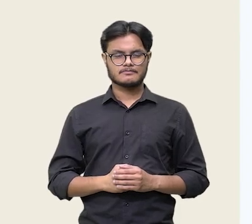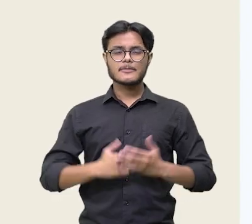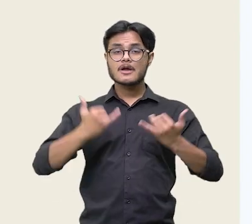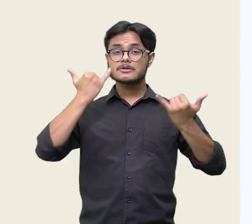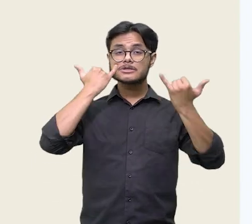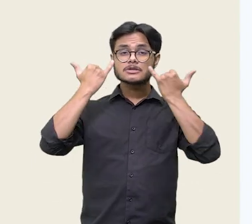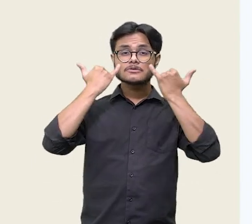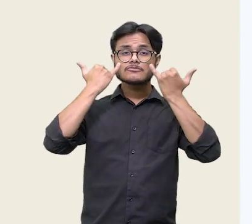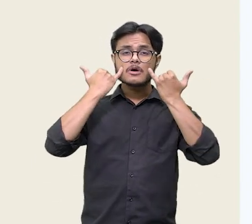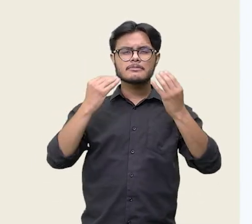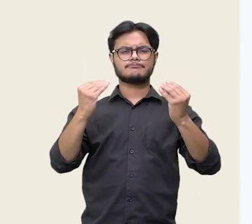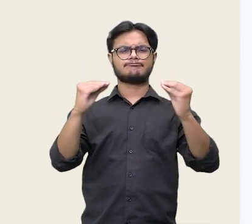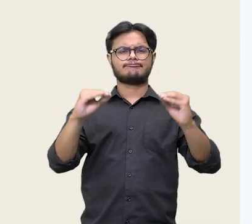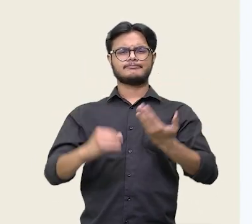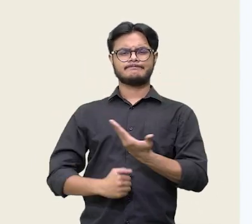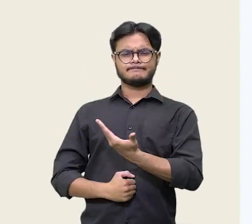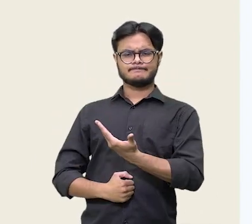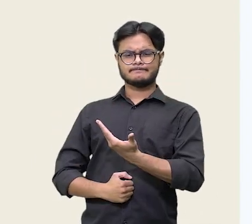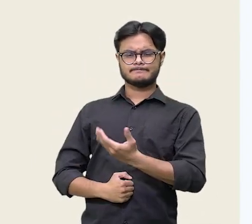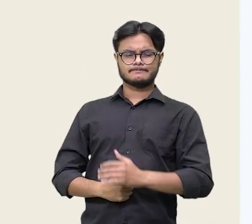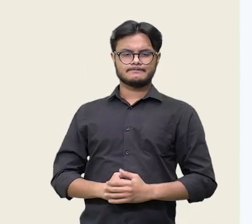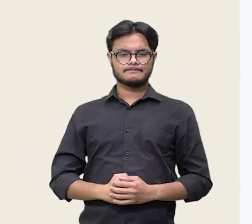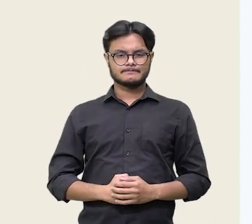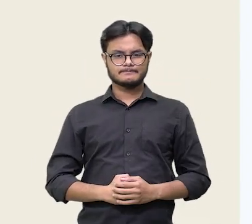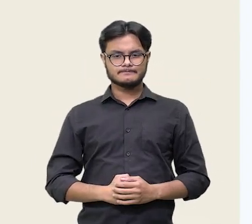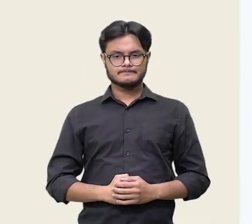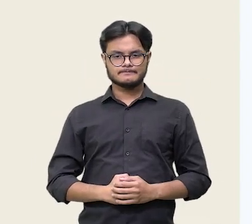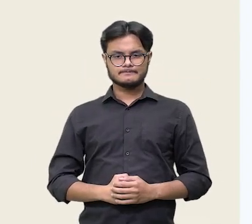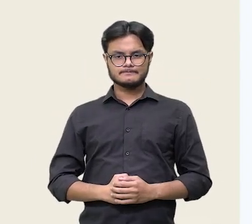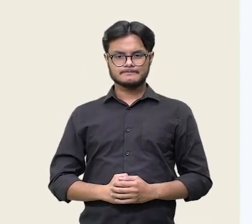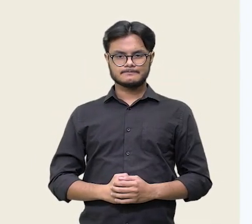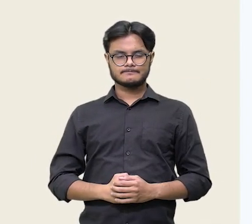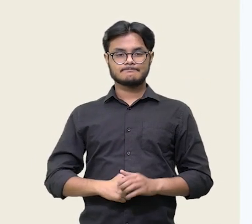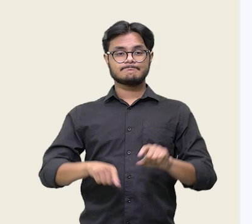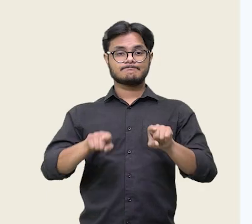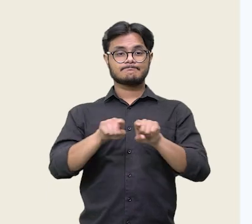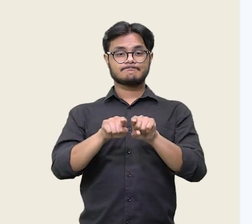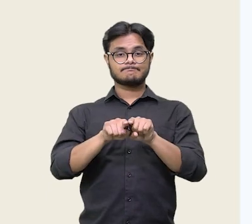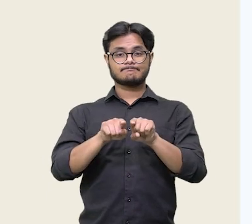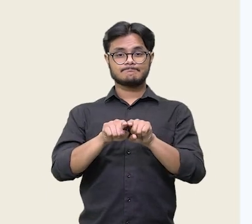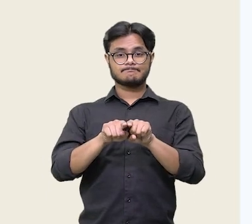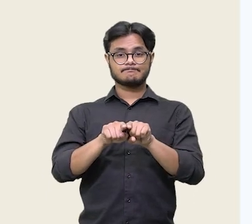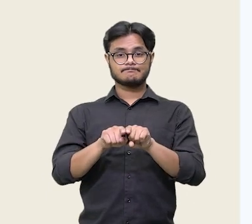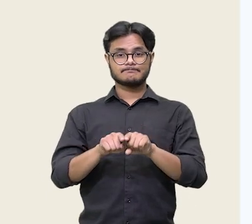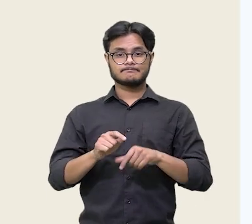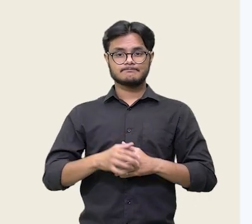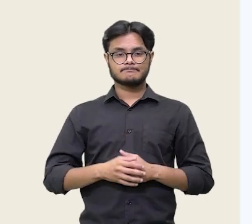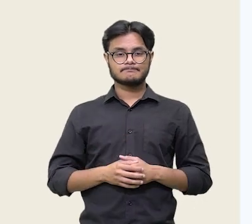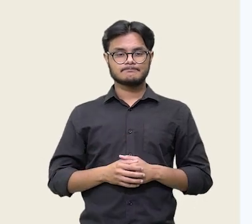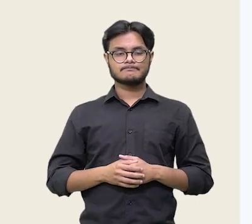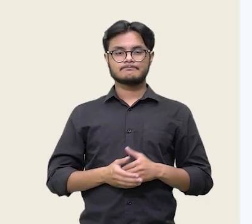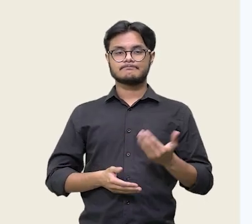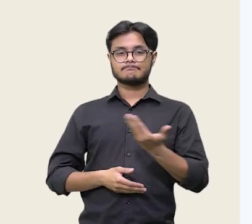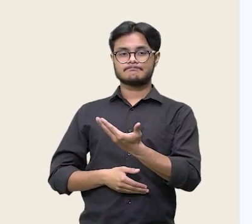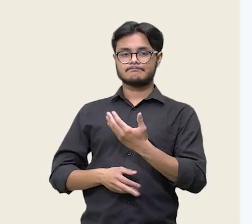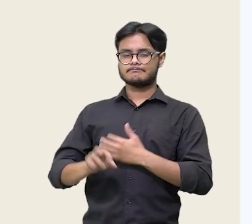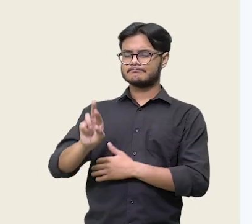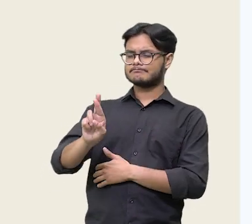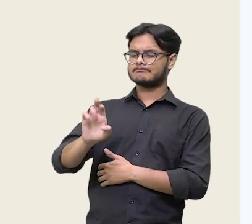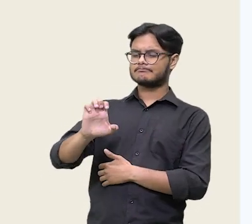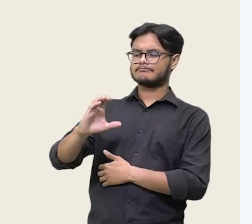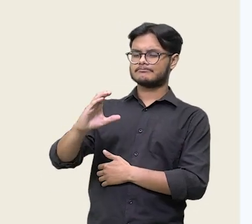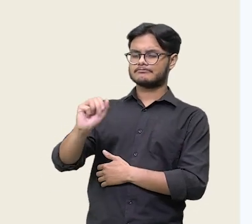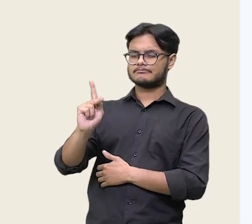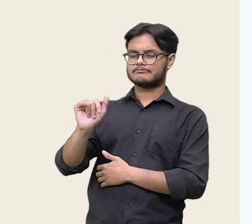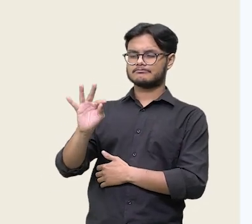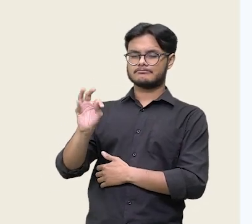e o útil é a tensão útil, que é a tensão fornecida por circuito. Nós também temos os receptores, que são dispositivos que convertem a